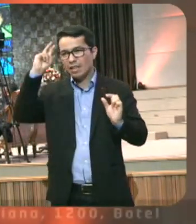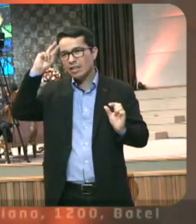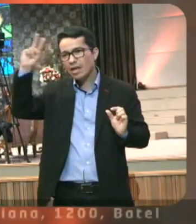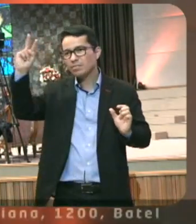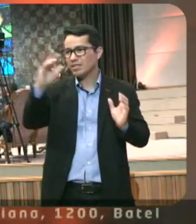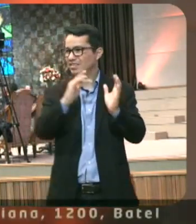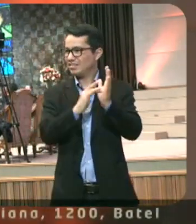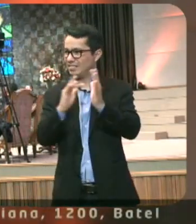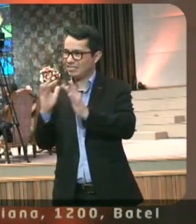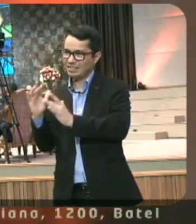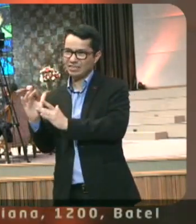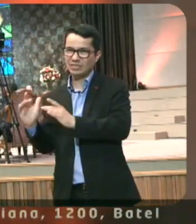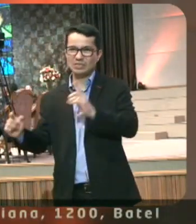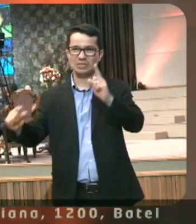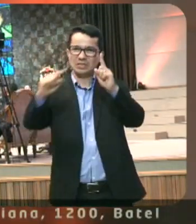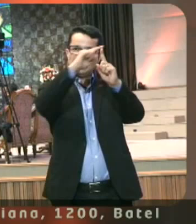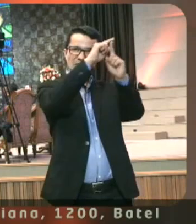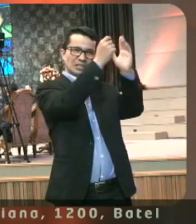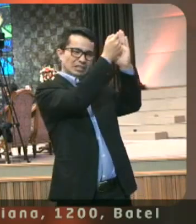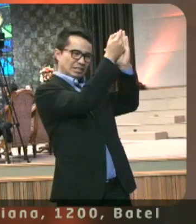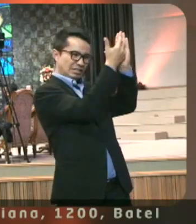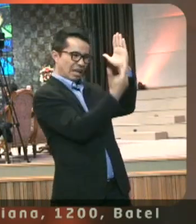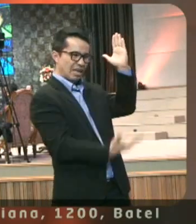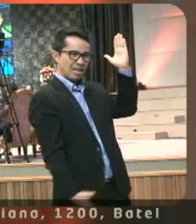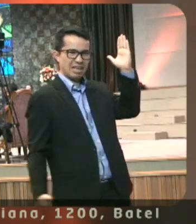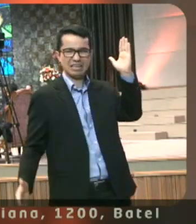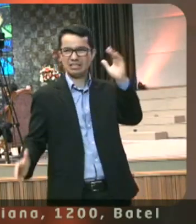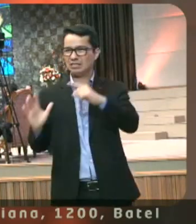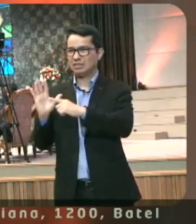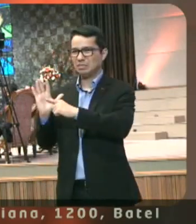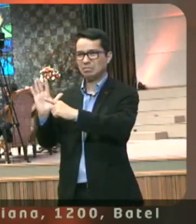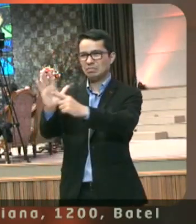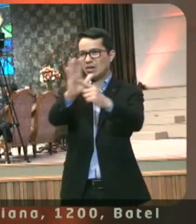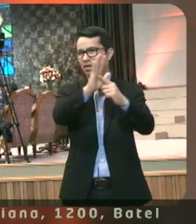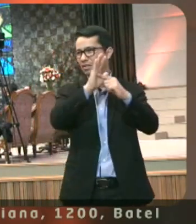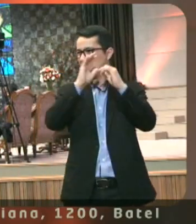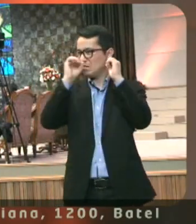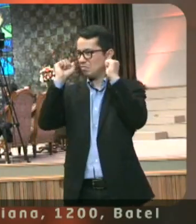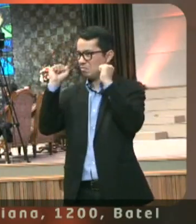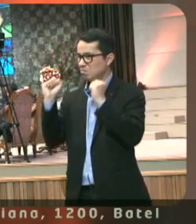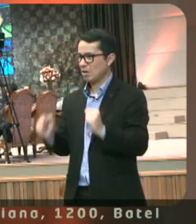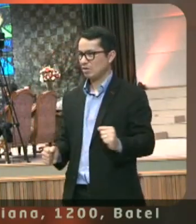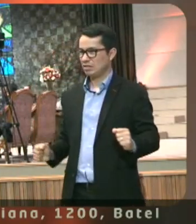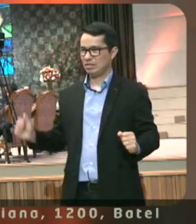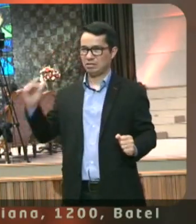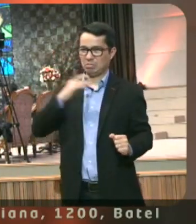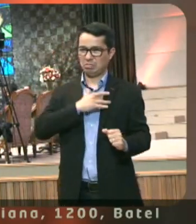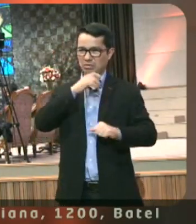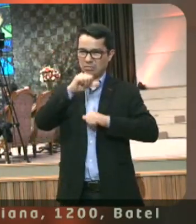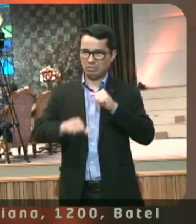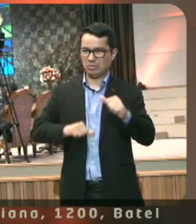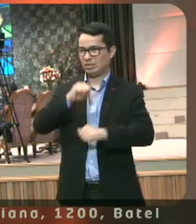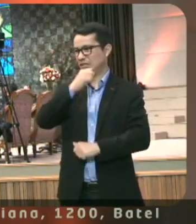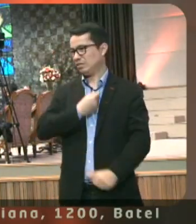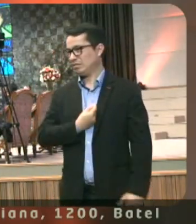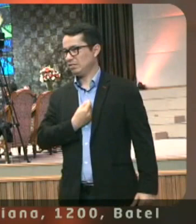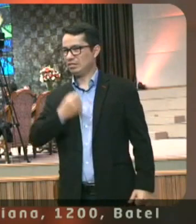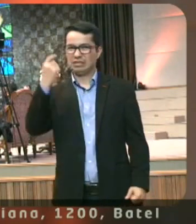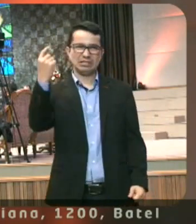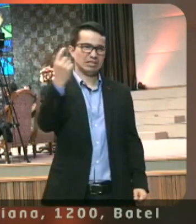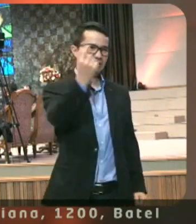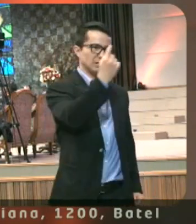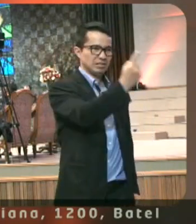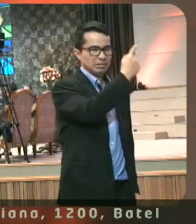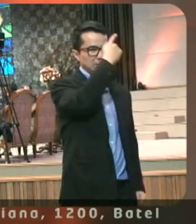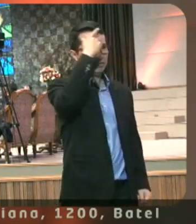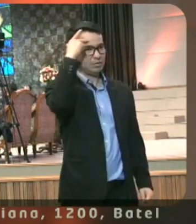na cruz do Calvário, que vai revelar poder transformador na tua vida. E vai